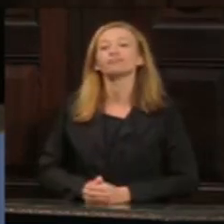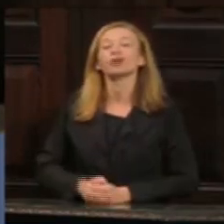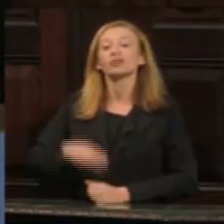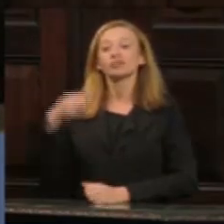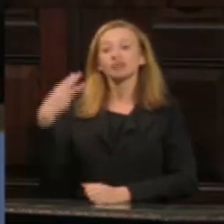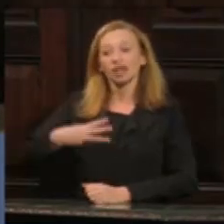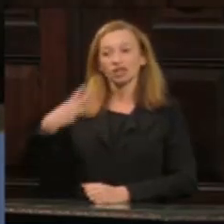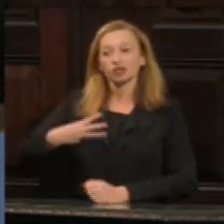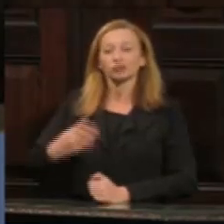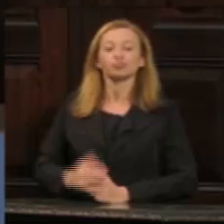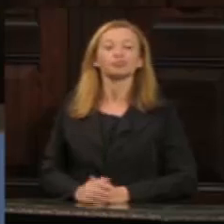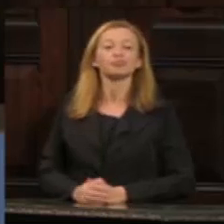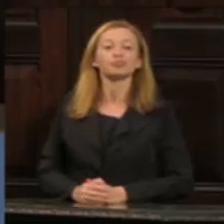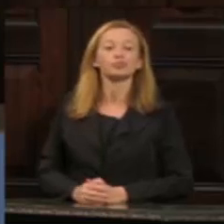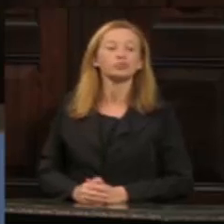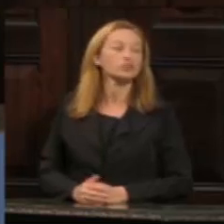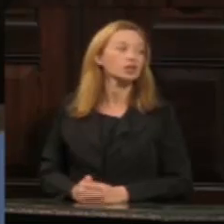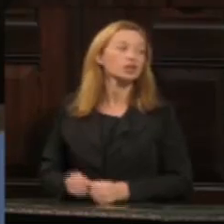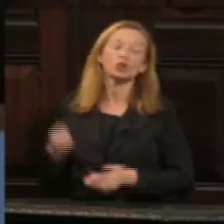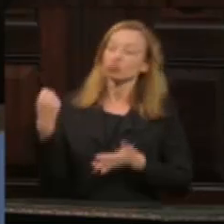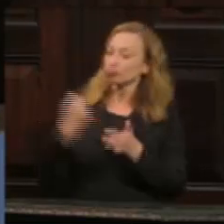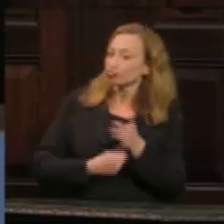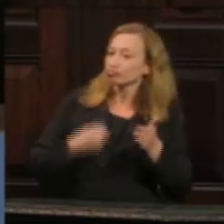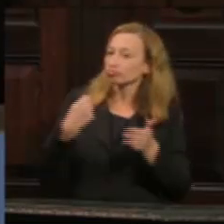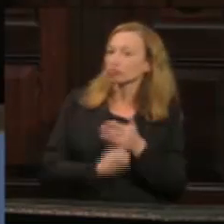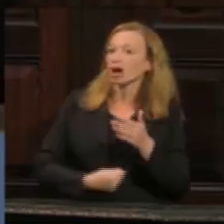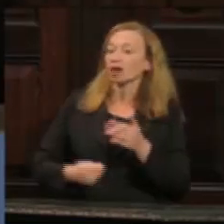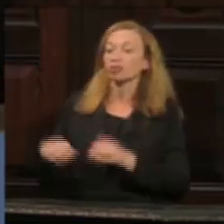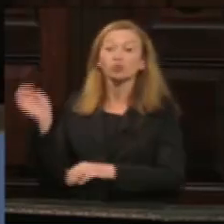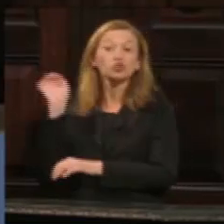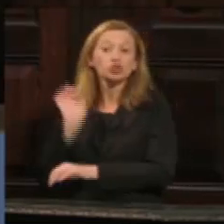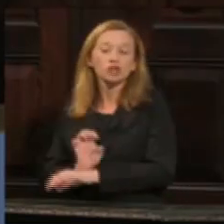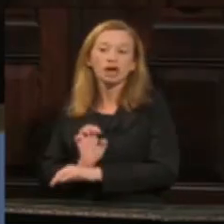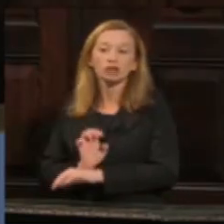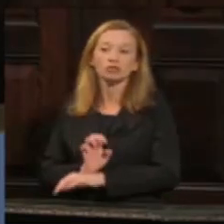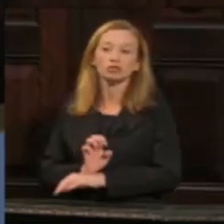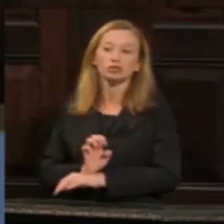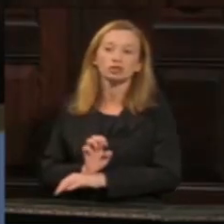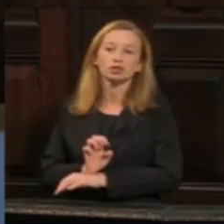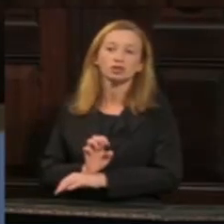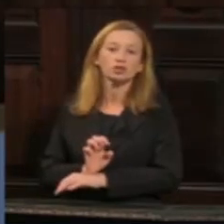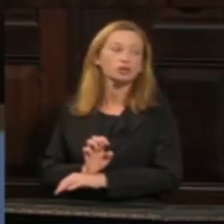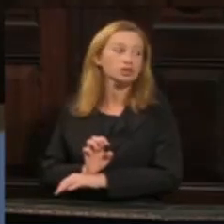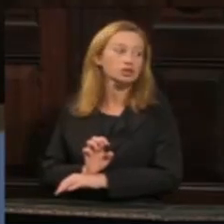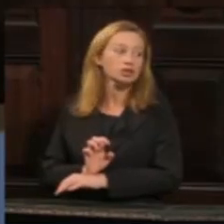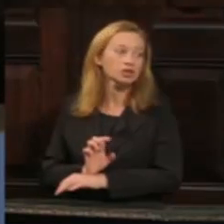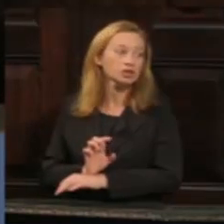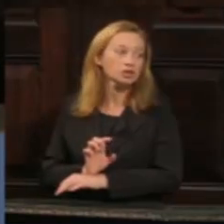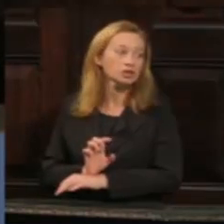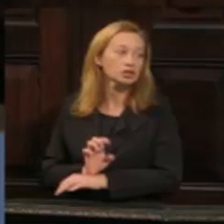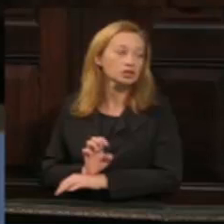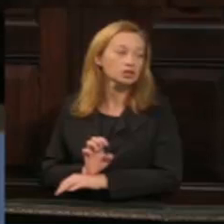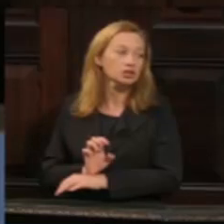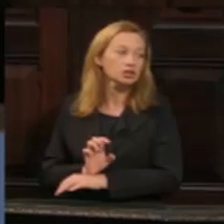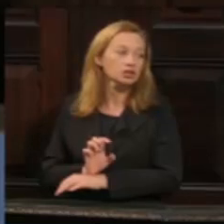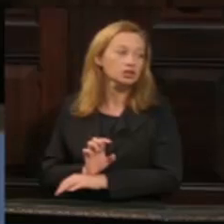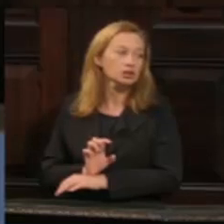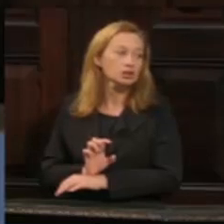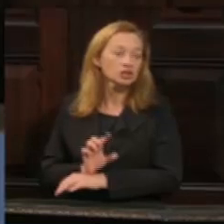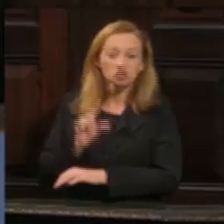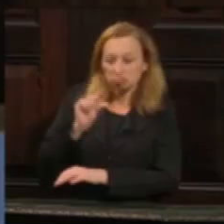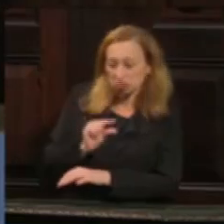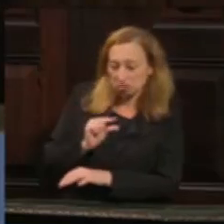3. Lutar por um Estado que não seja mínimo nem